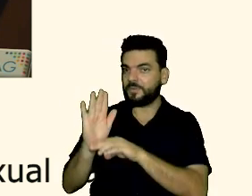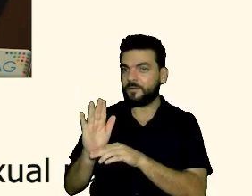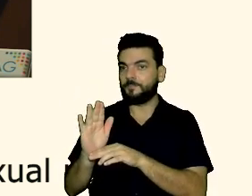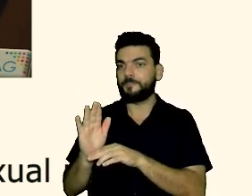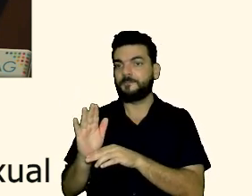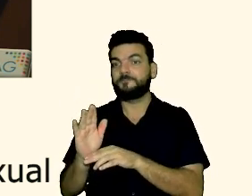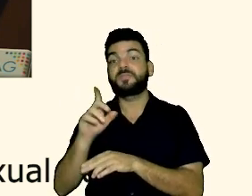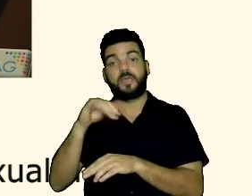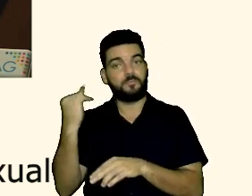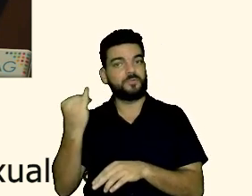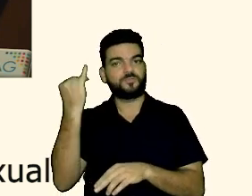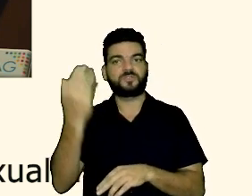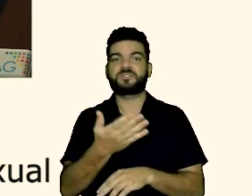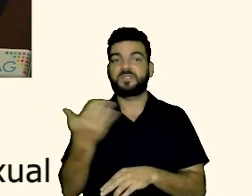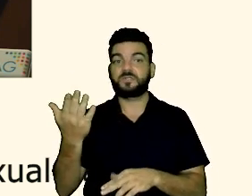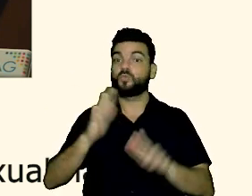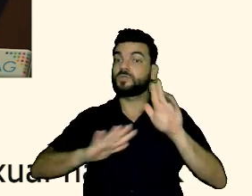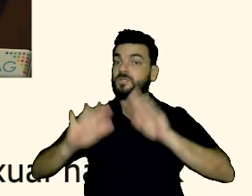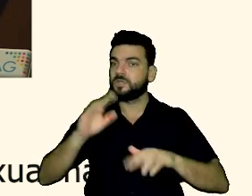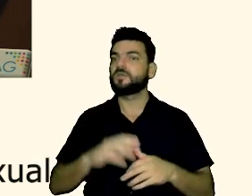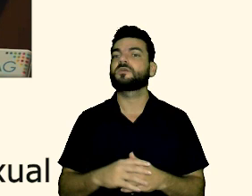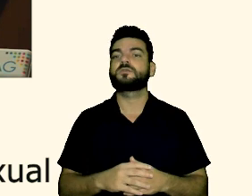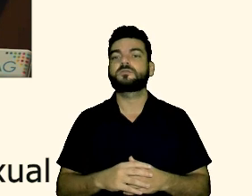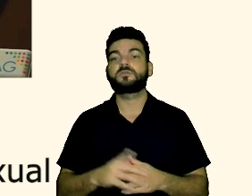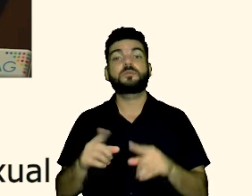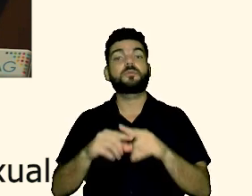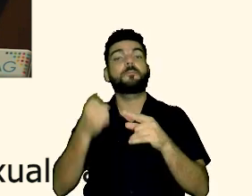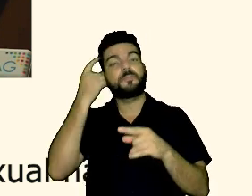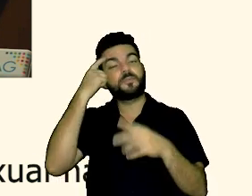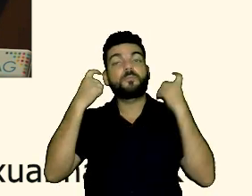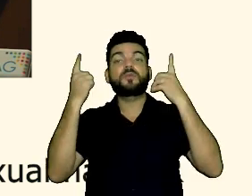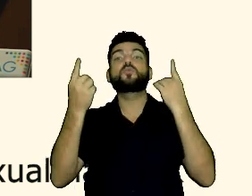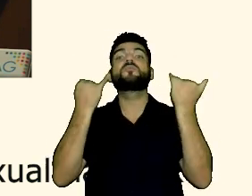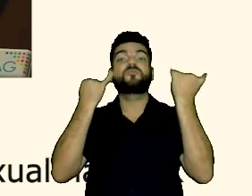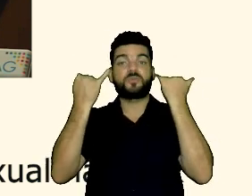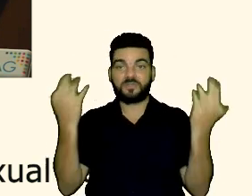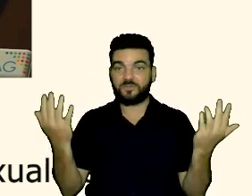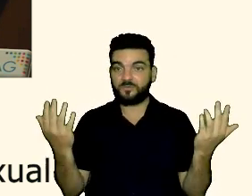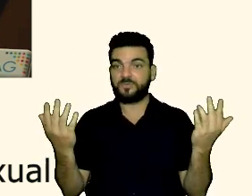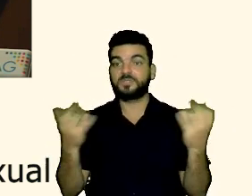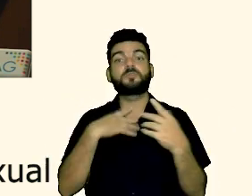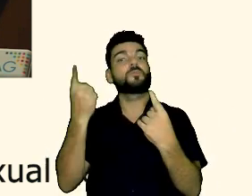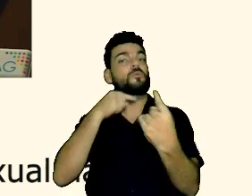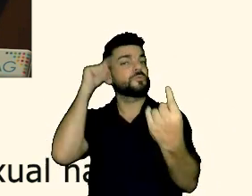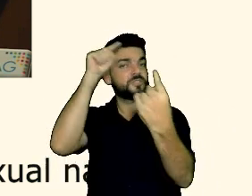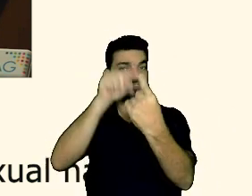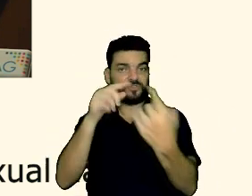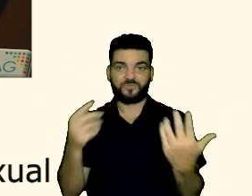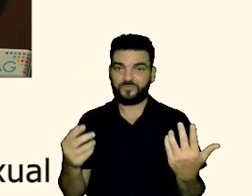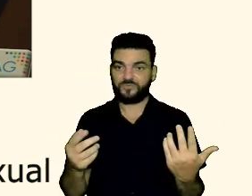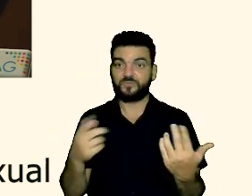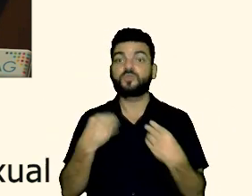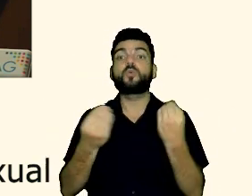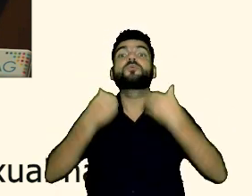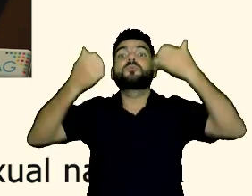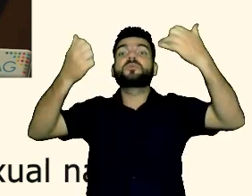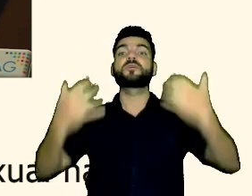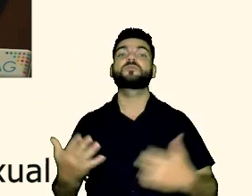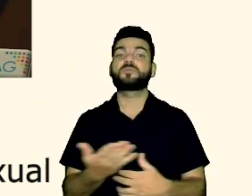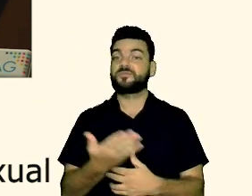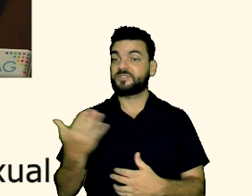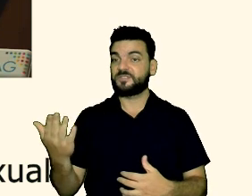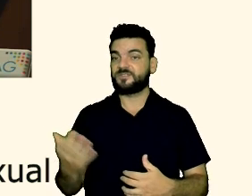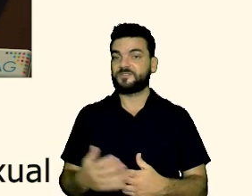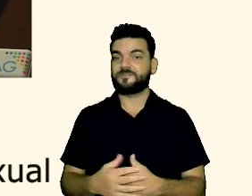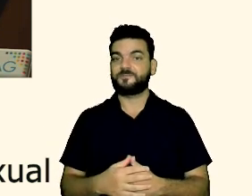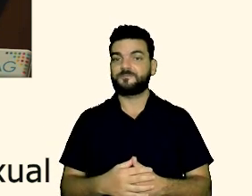informação e da minha intenção na hora que eu estou conversando com uma pessoa, tá? Estou aqui falando com vocês, quero muito ser